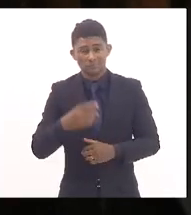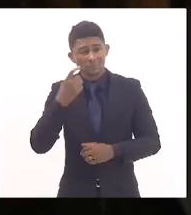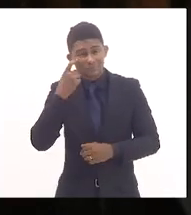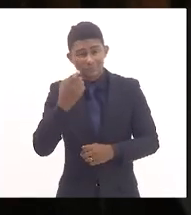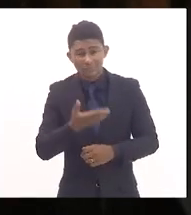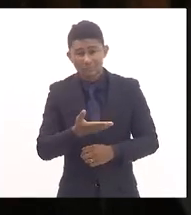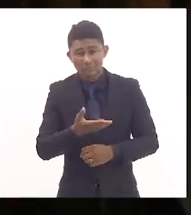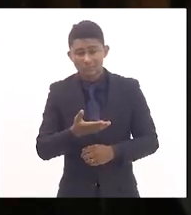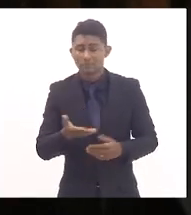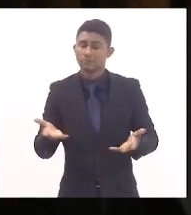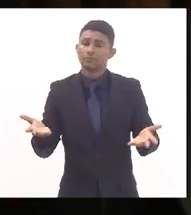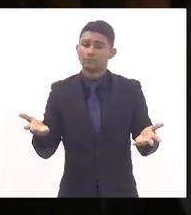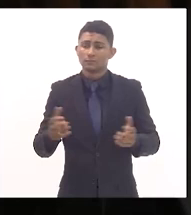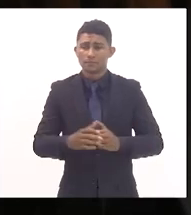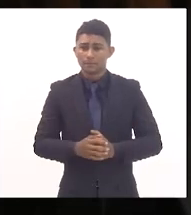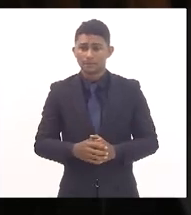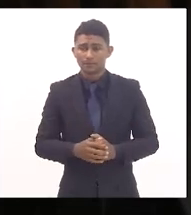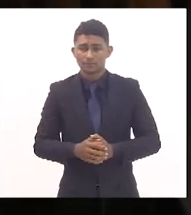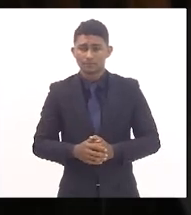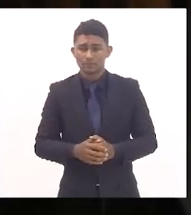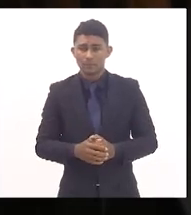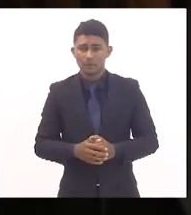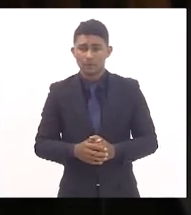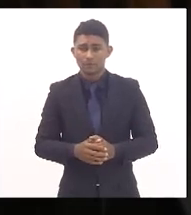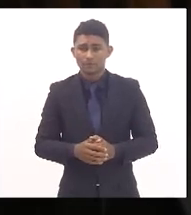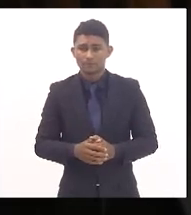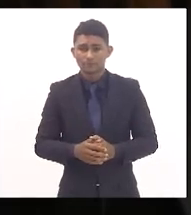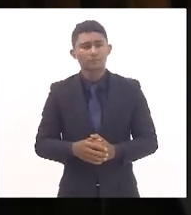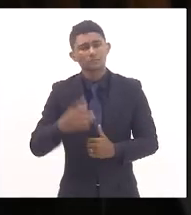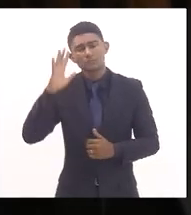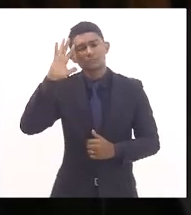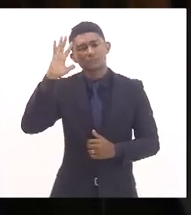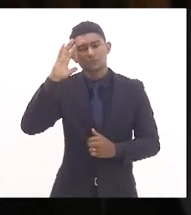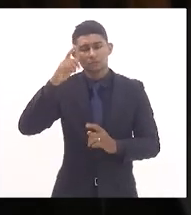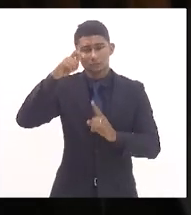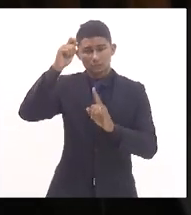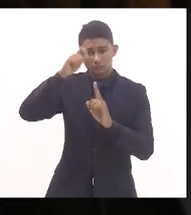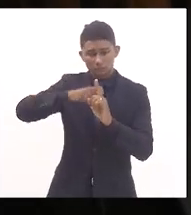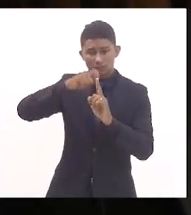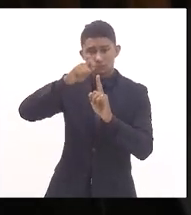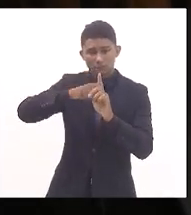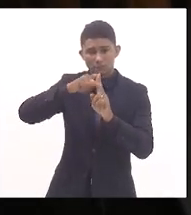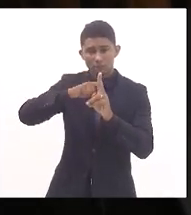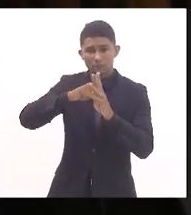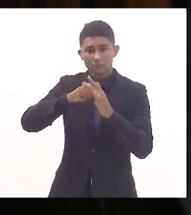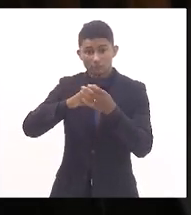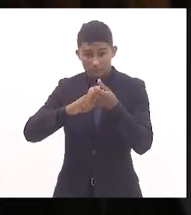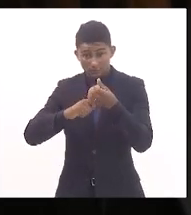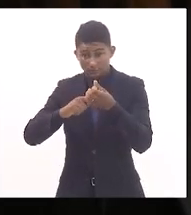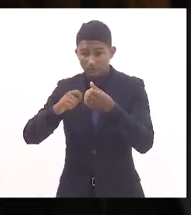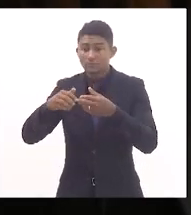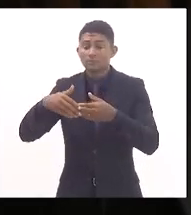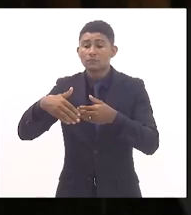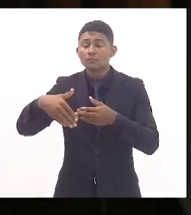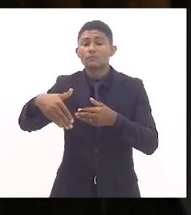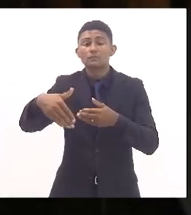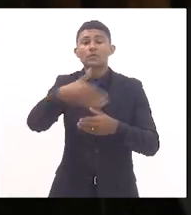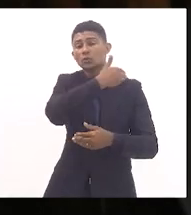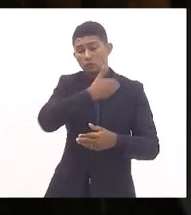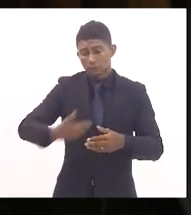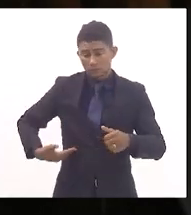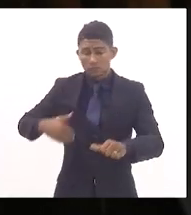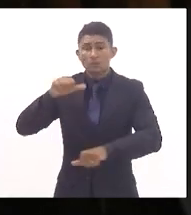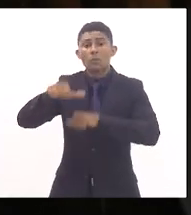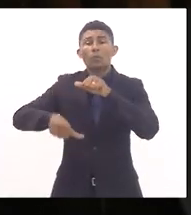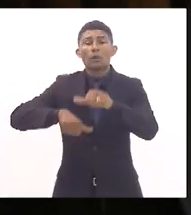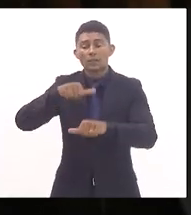e isso e há seis meses de acabar os governos nós estamos no dia